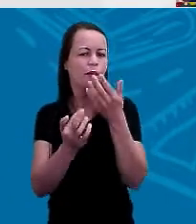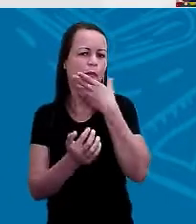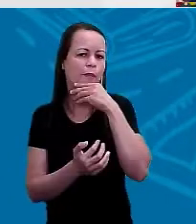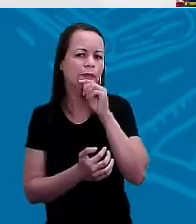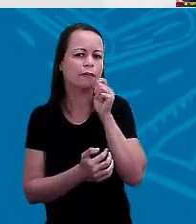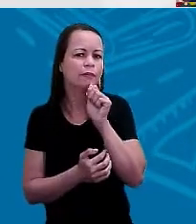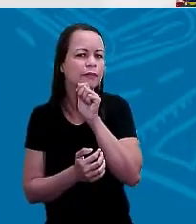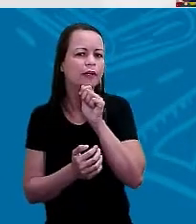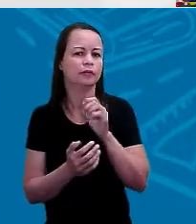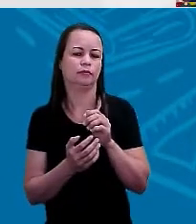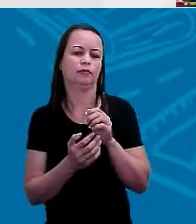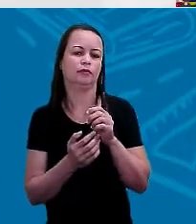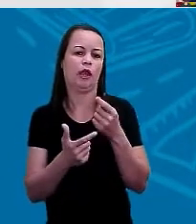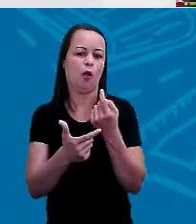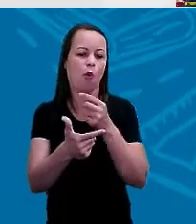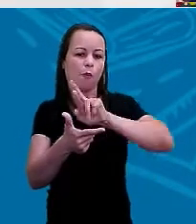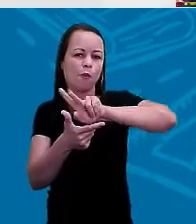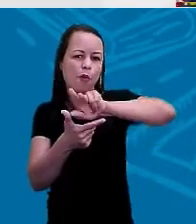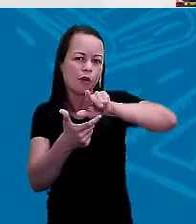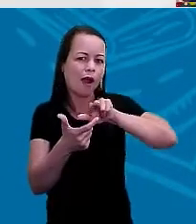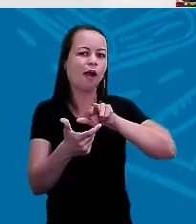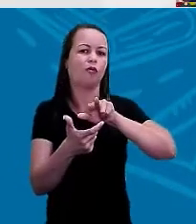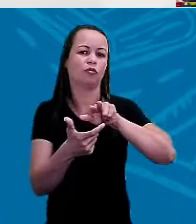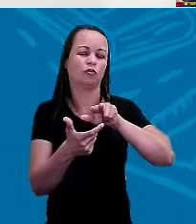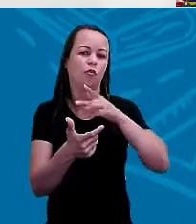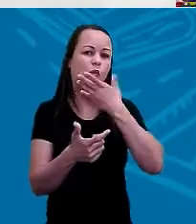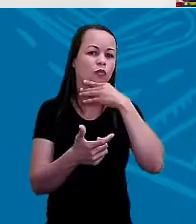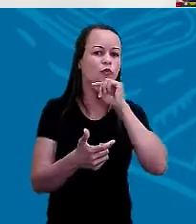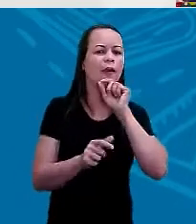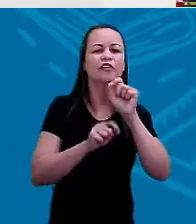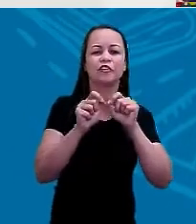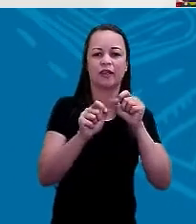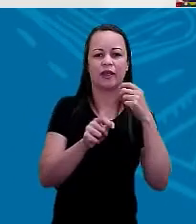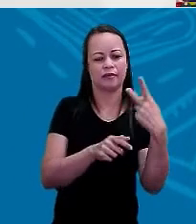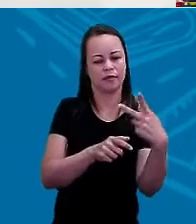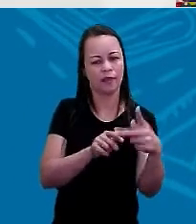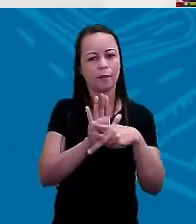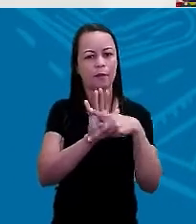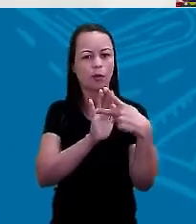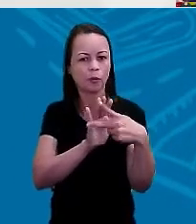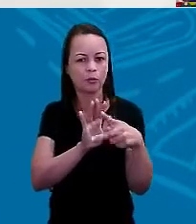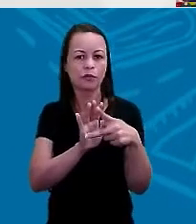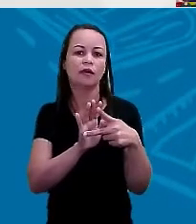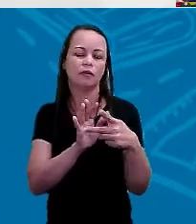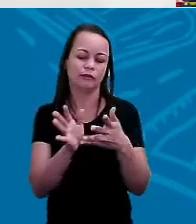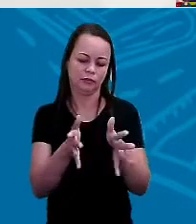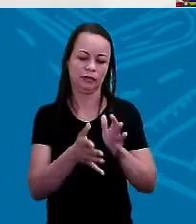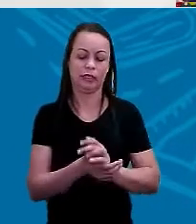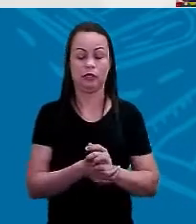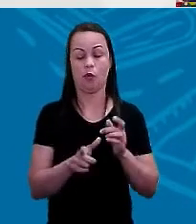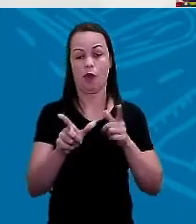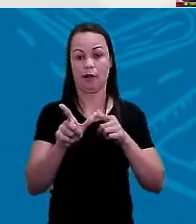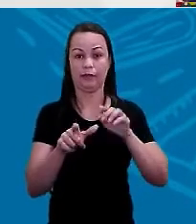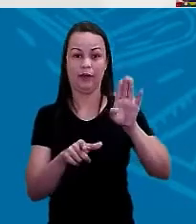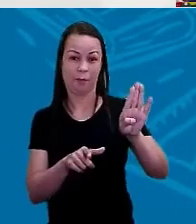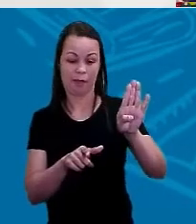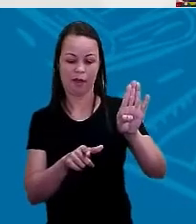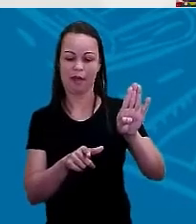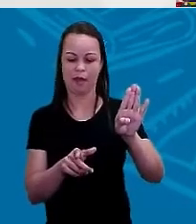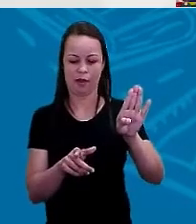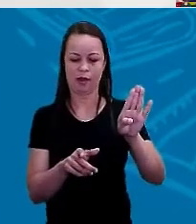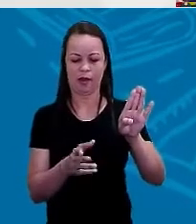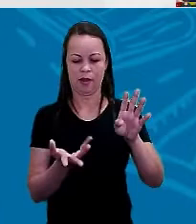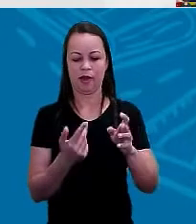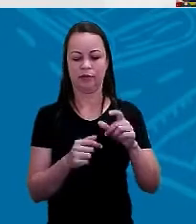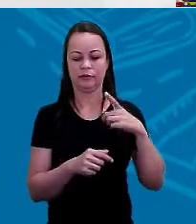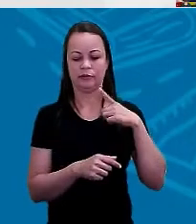Então, eles, com os pais de quem? Os pais deles. Então, nesse caso, eu não posso usar a letra B, porque a letra B tem they. They é eles